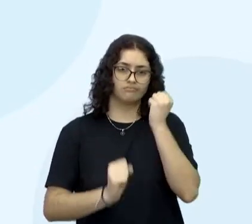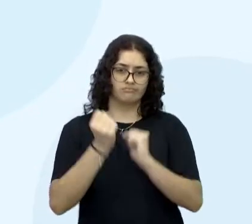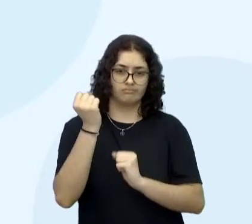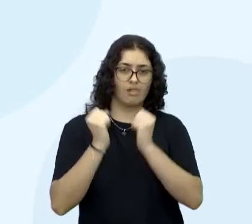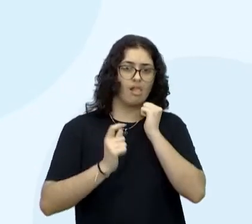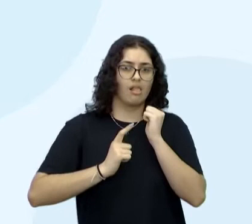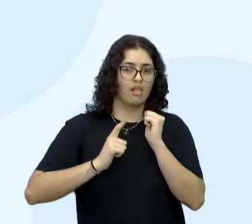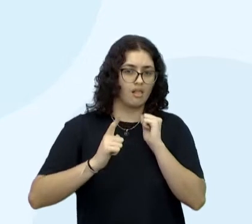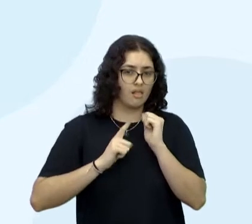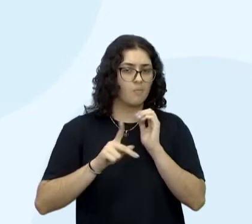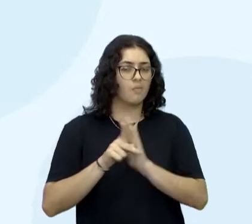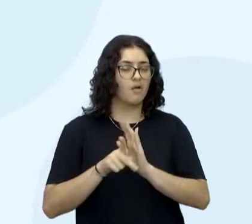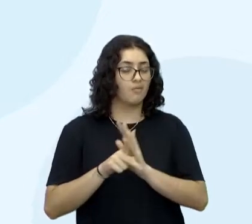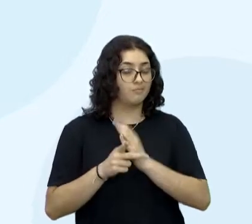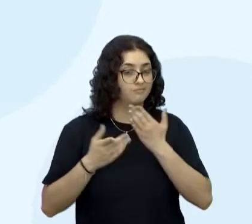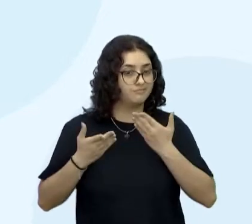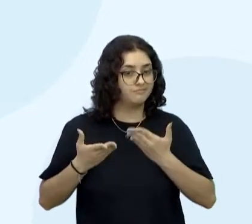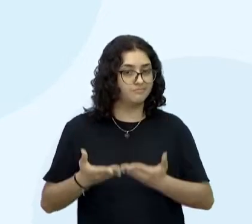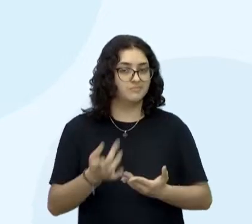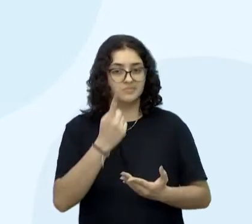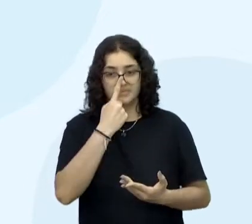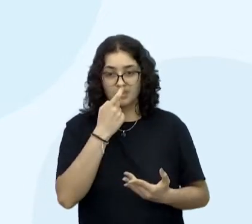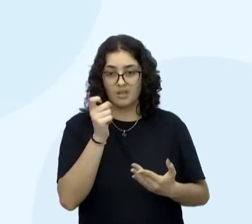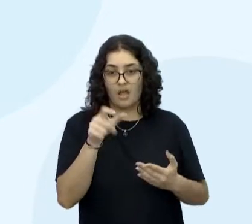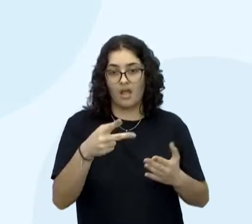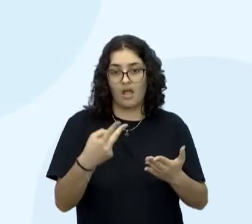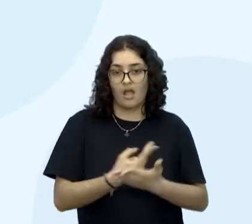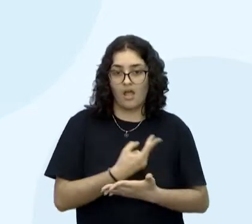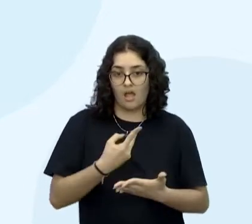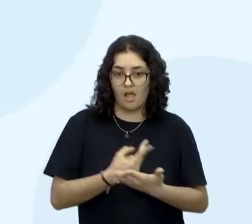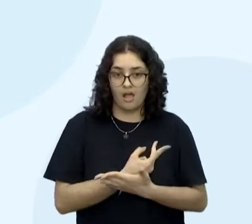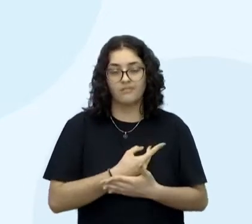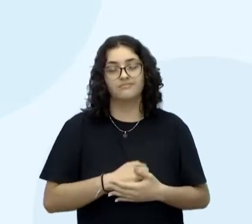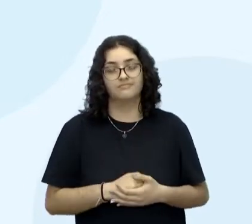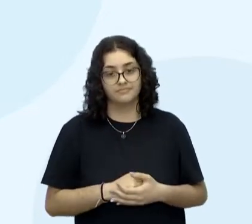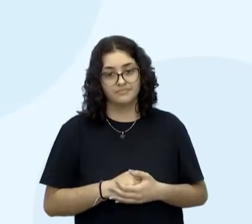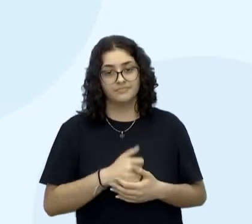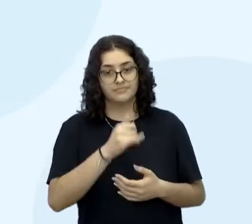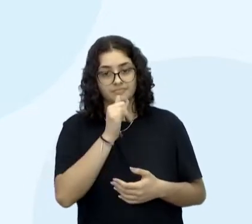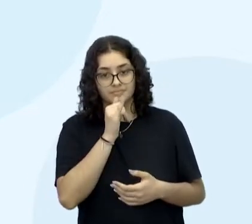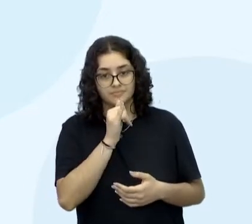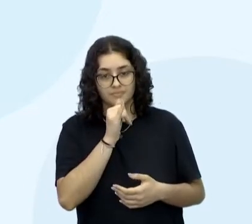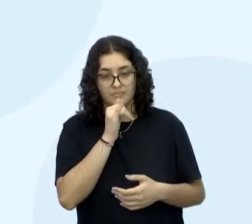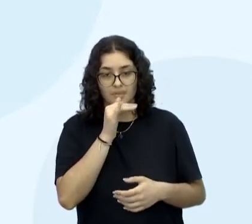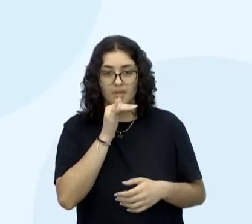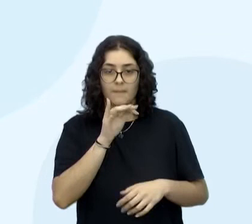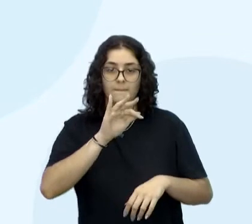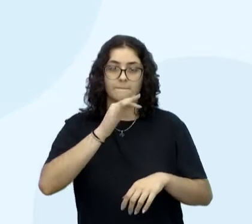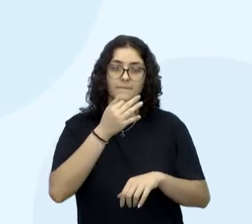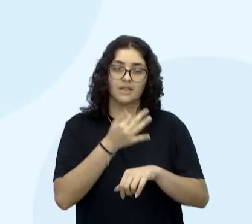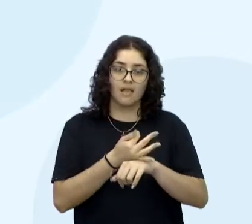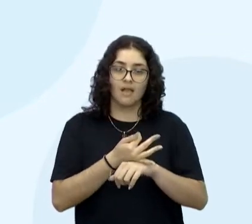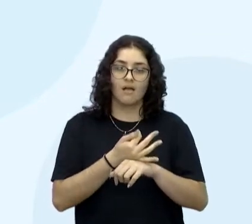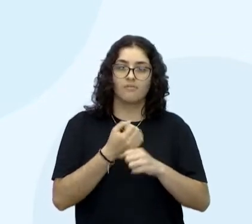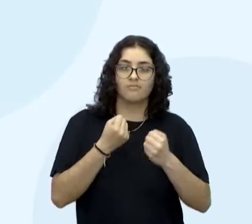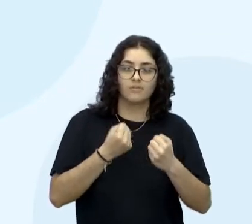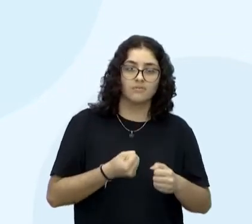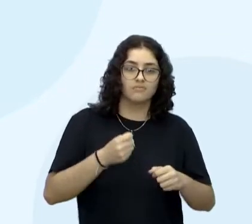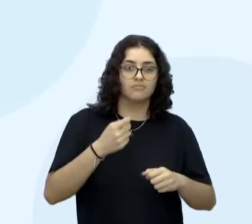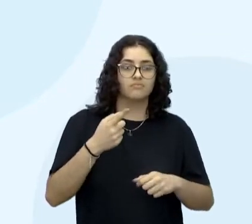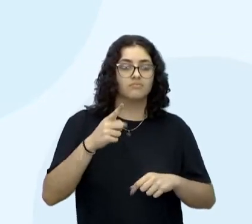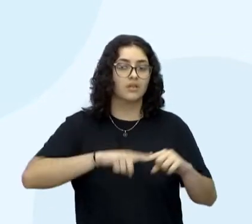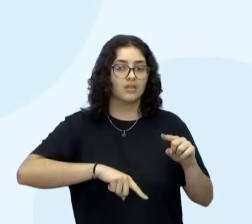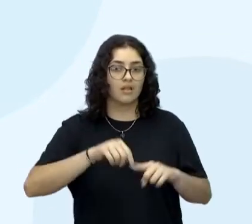fazem uso desses recursos e descartam indevidamente, por exemplo, metais pesados, produtos químicos de